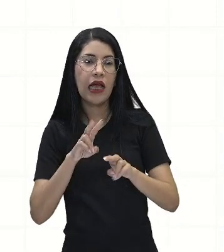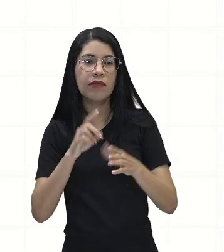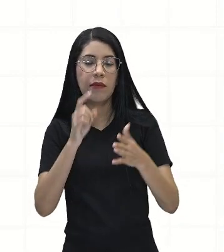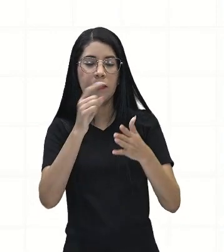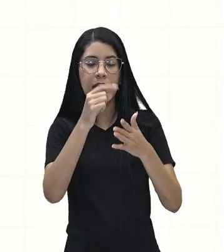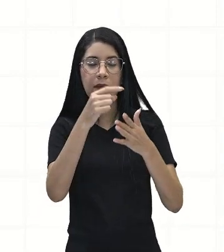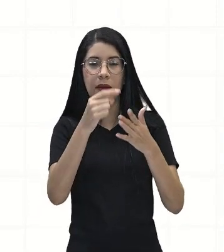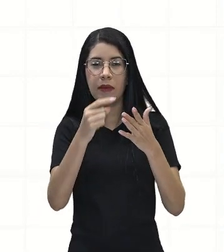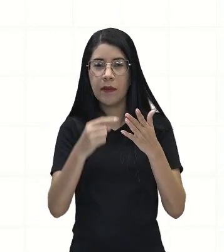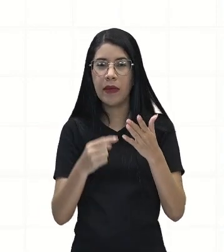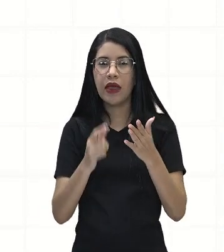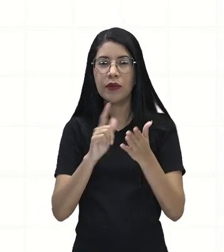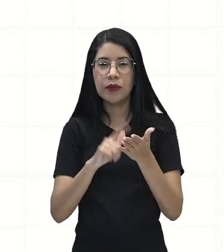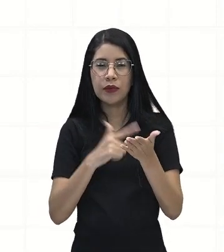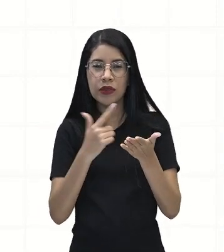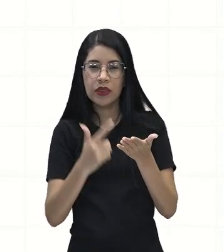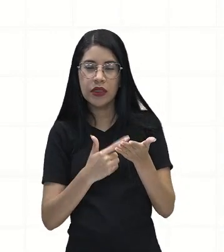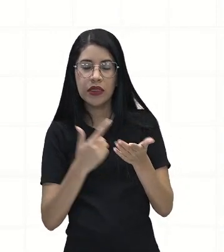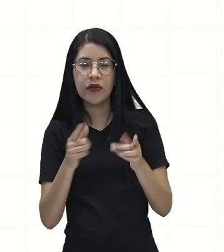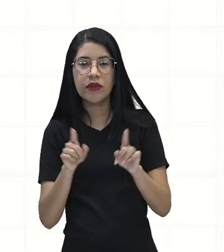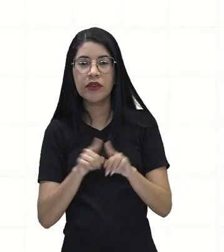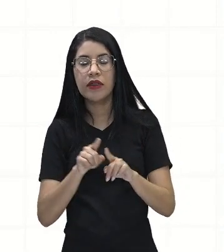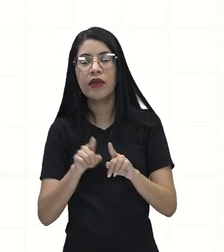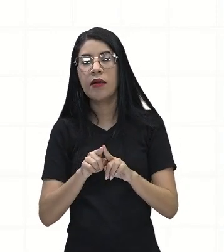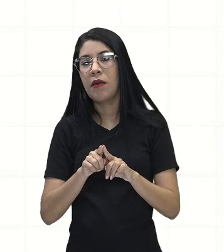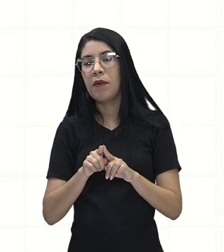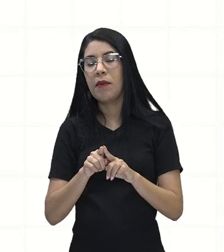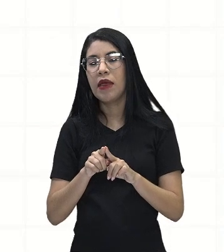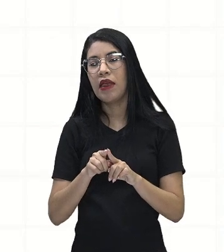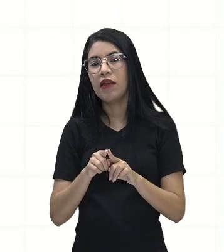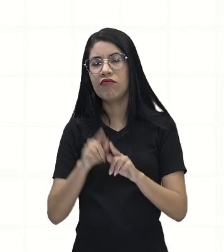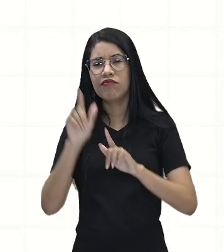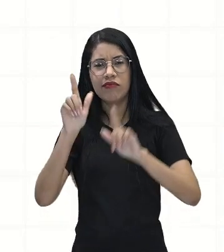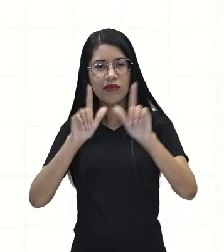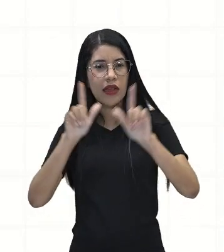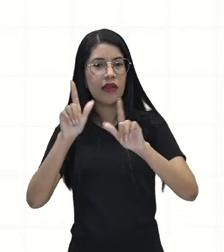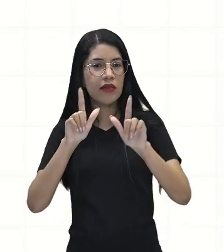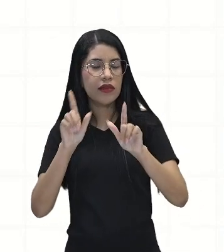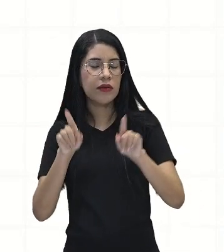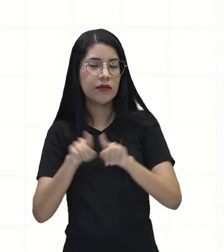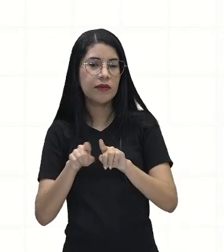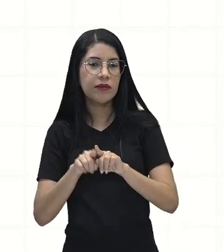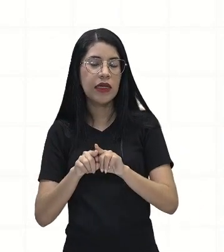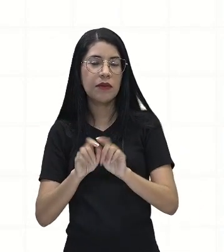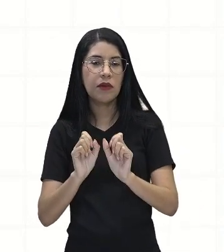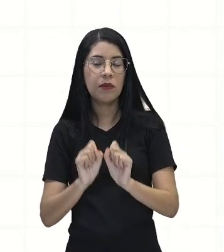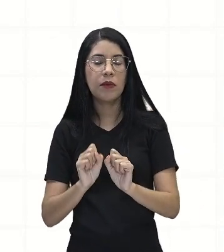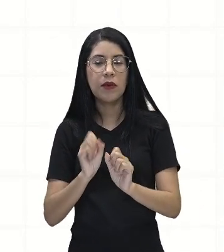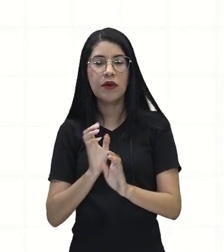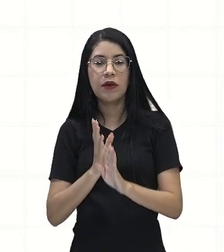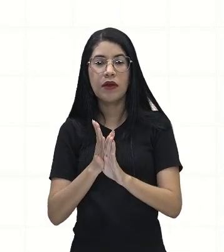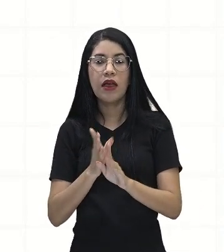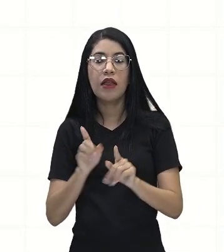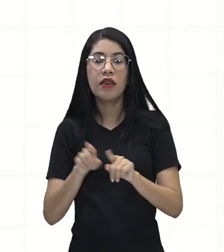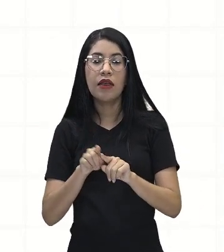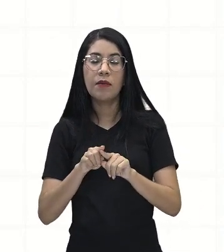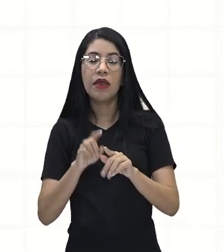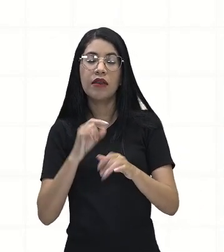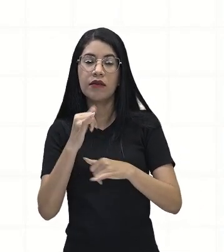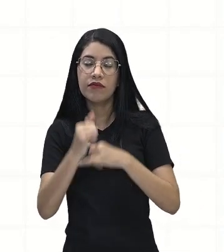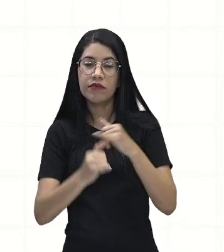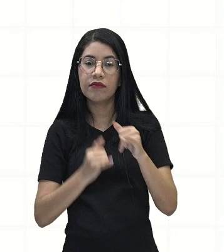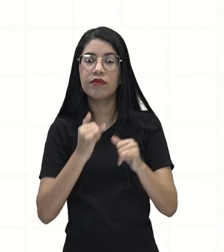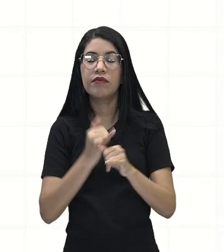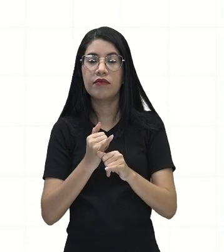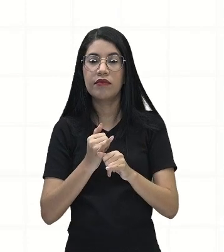elementos, lá nos livros didáticos, lá na TV mesmo, em páginas da internet, vocês